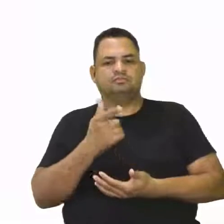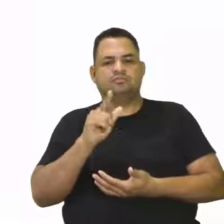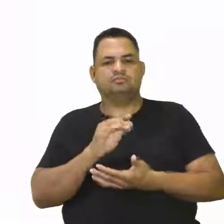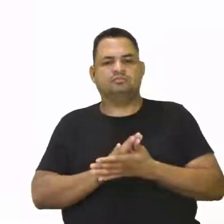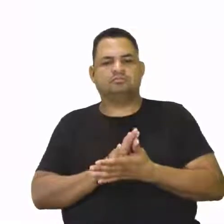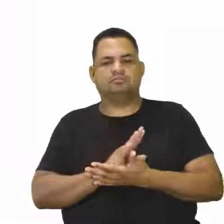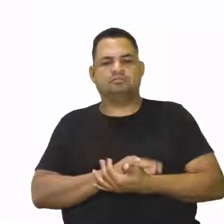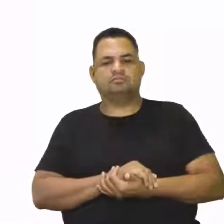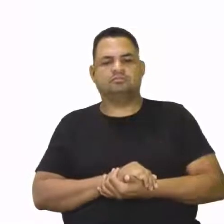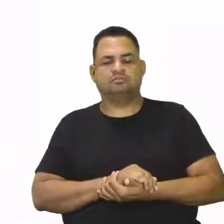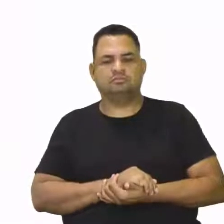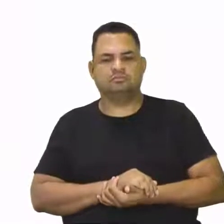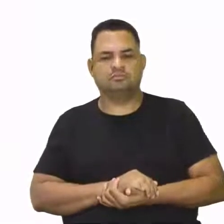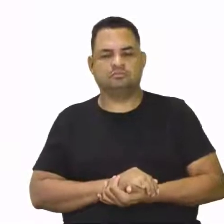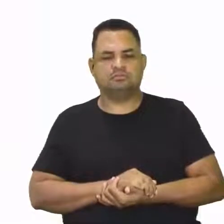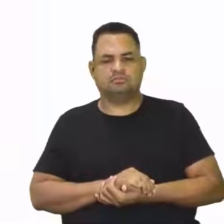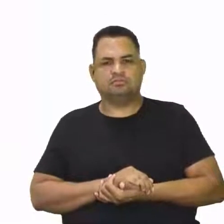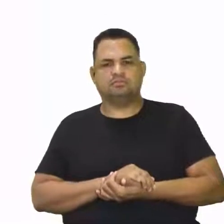contos